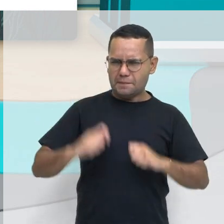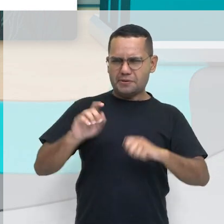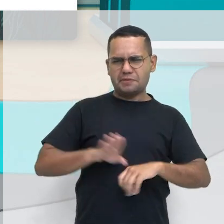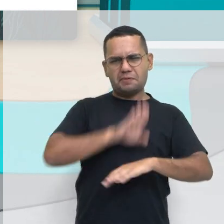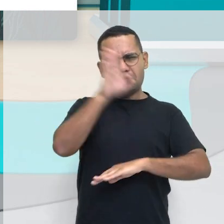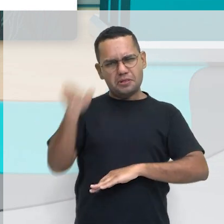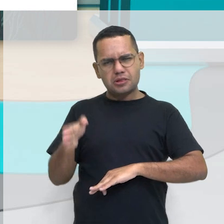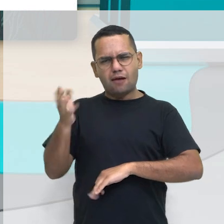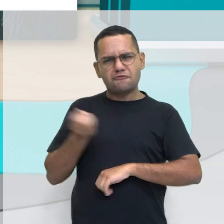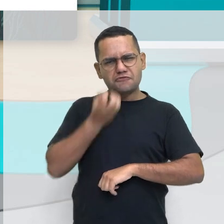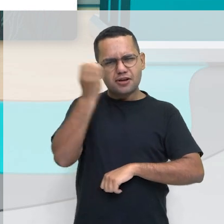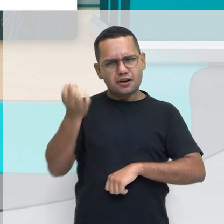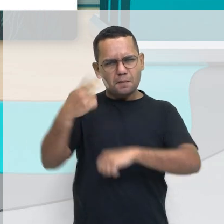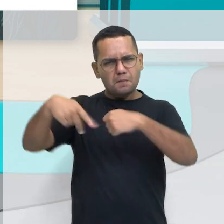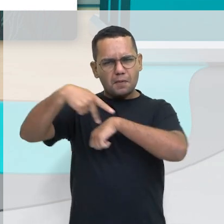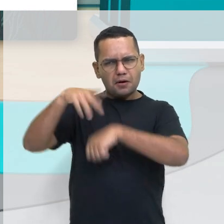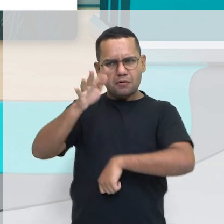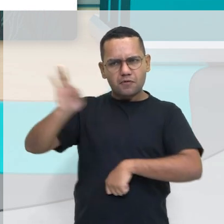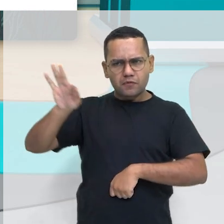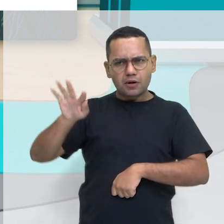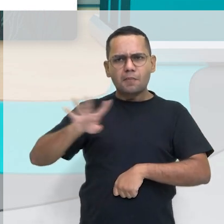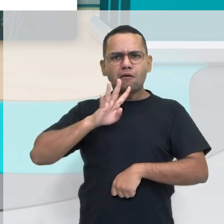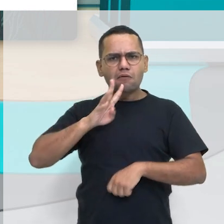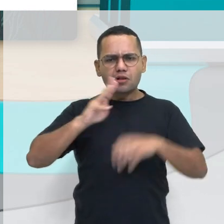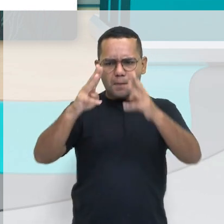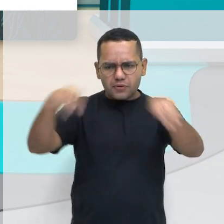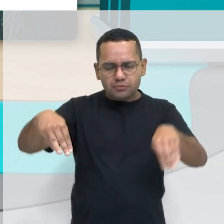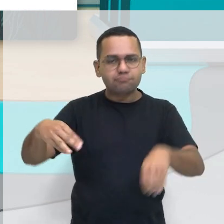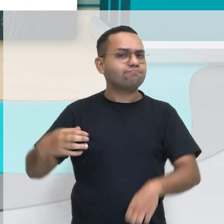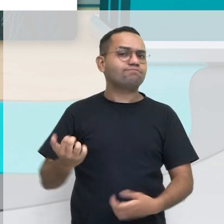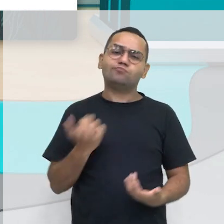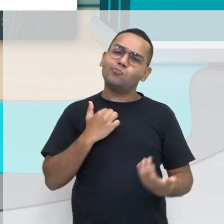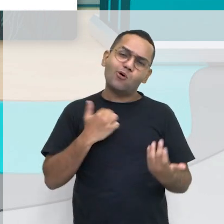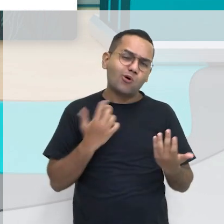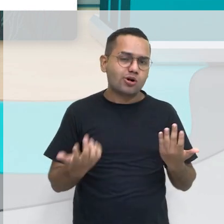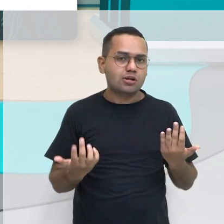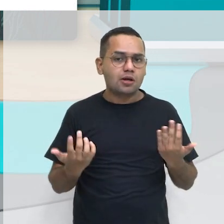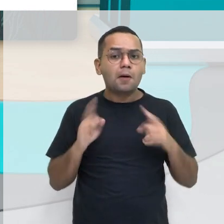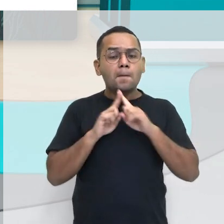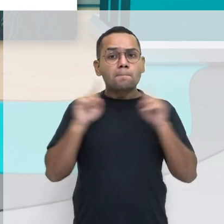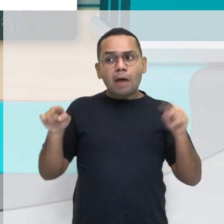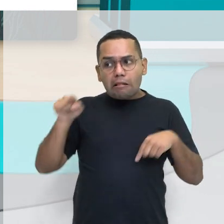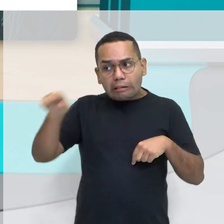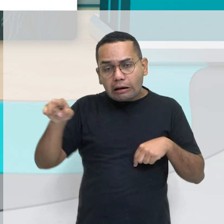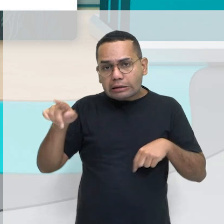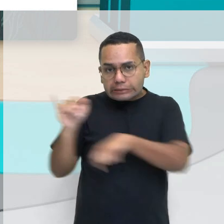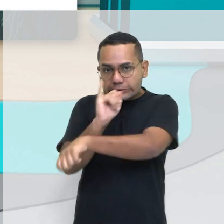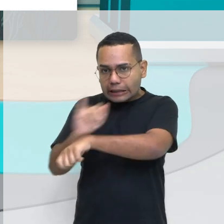Então, através desse site aqui, você conhece esses museus de várias partes